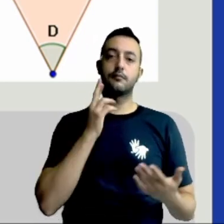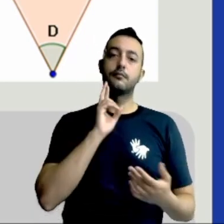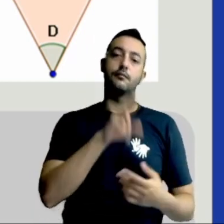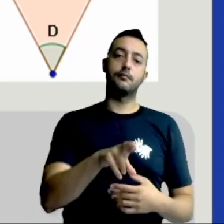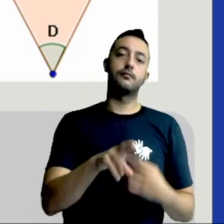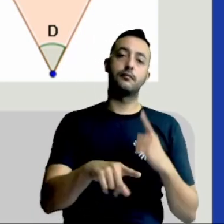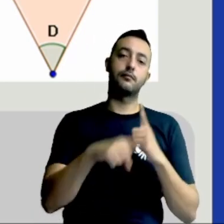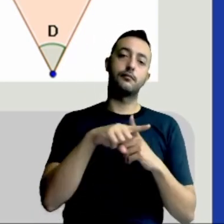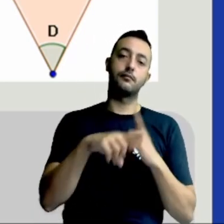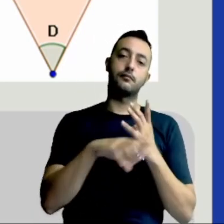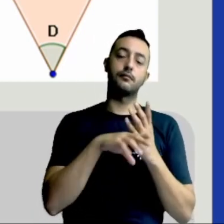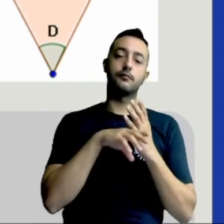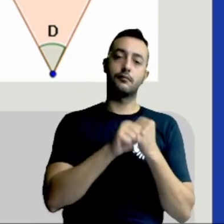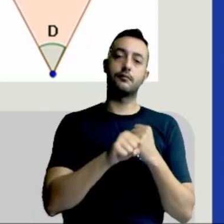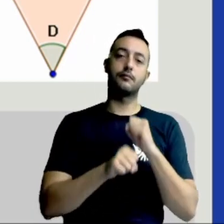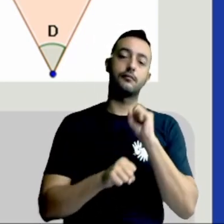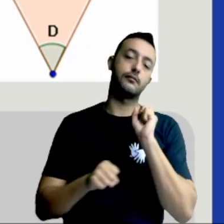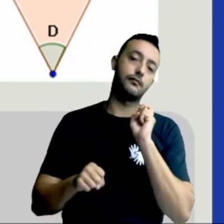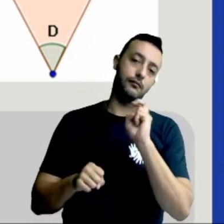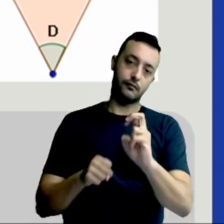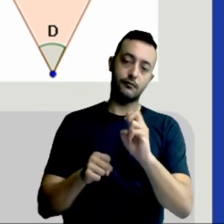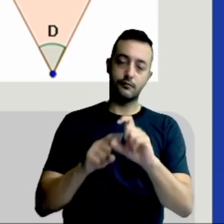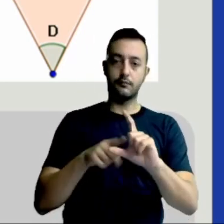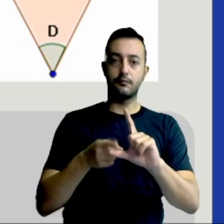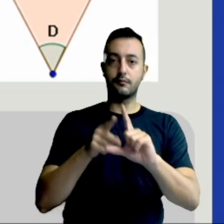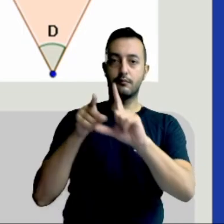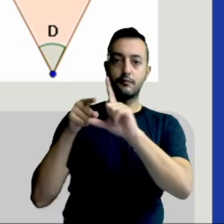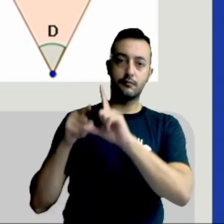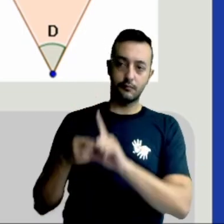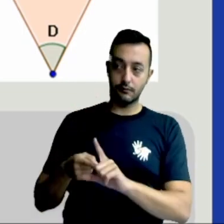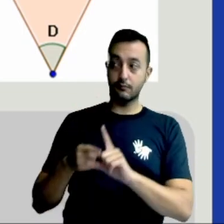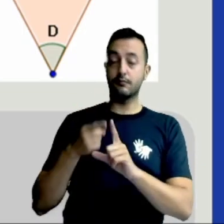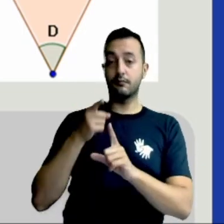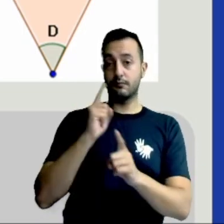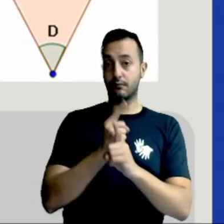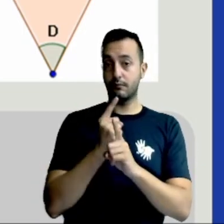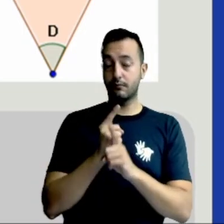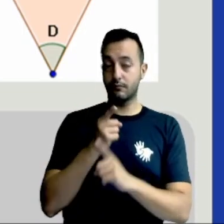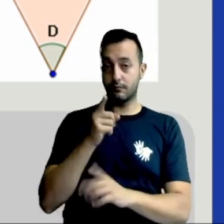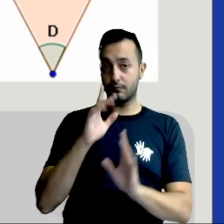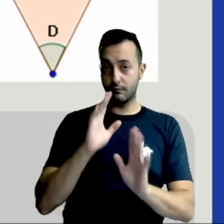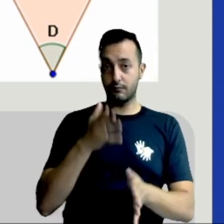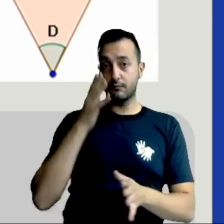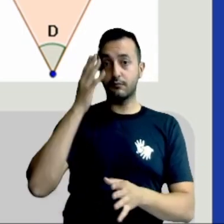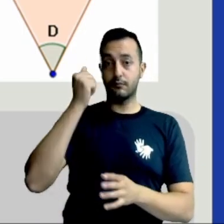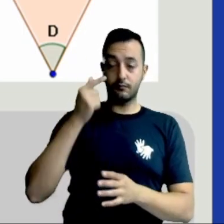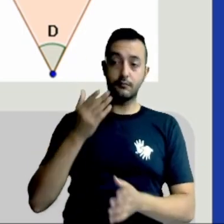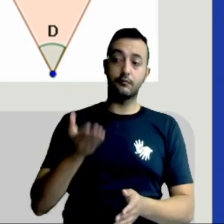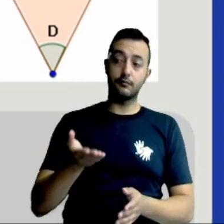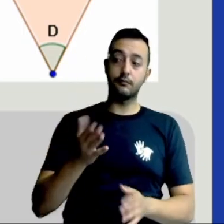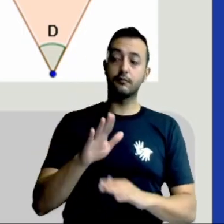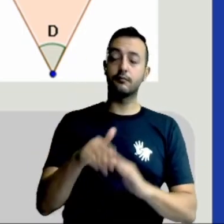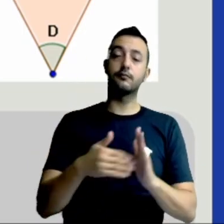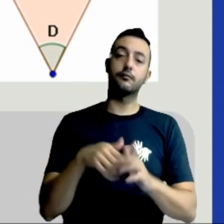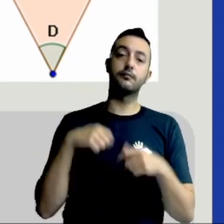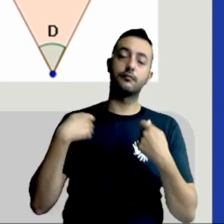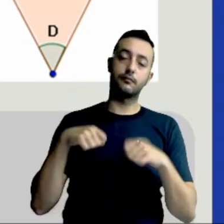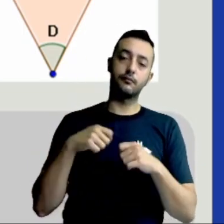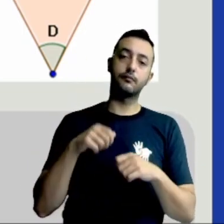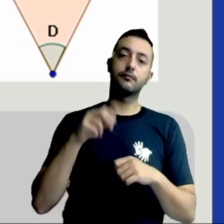soma dos 5 ângulos do pentágono. Para descobrir esse, você não já sabe esses aqui? Tudo tem que